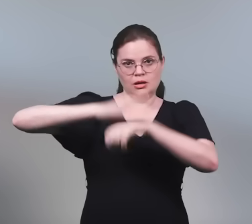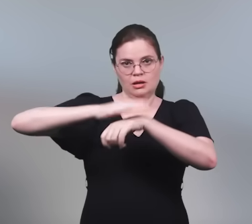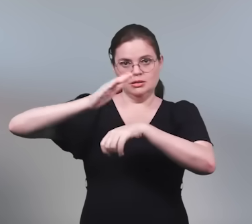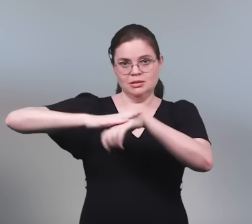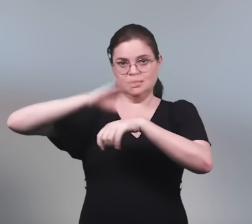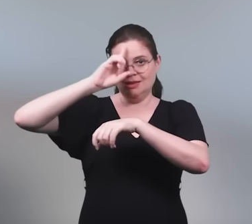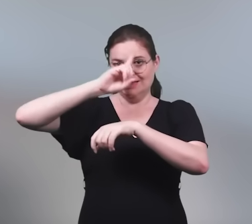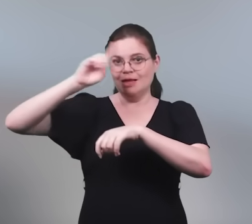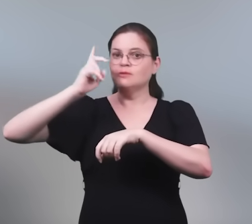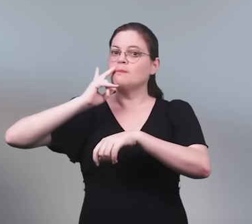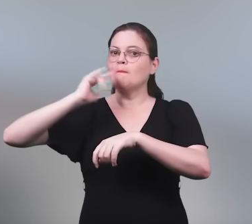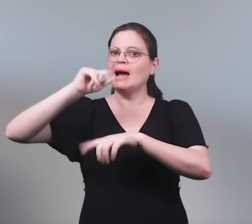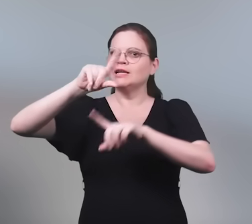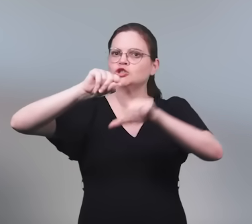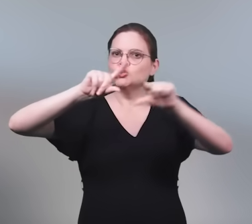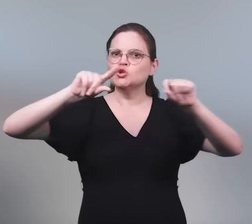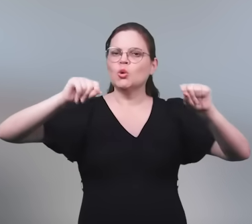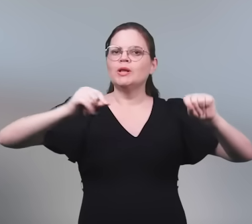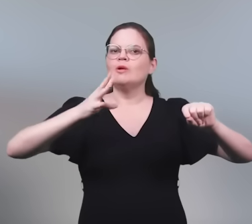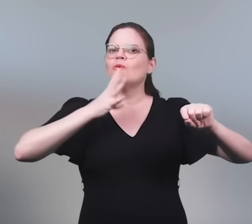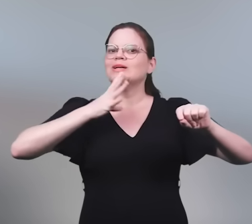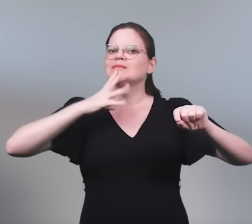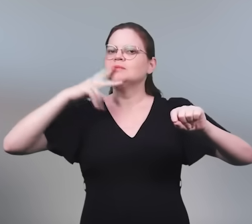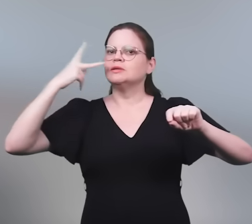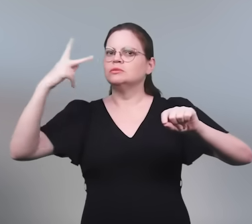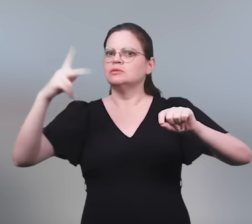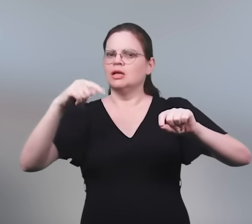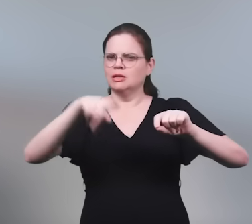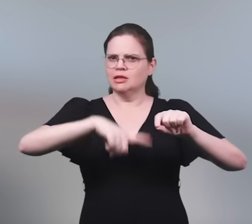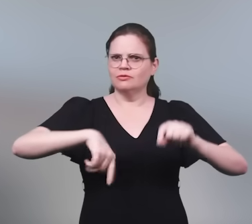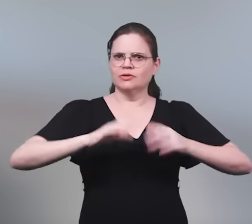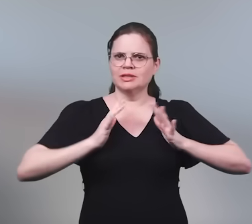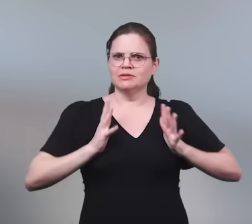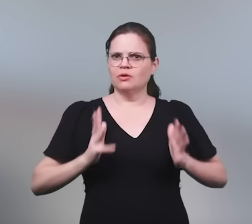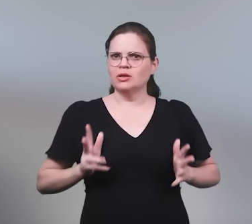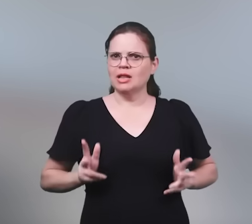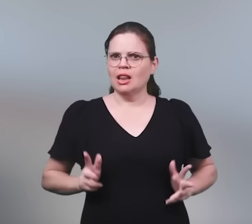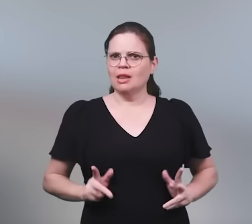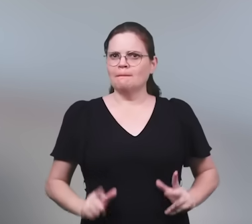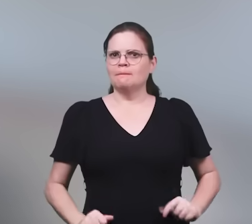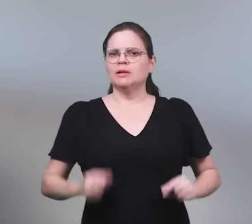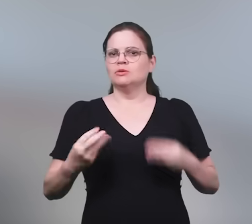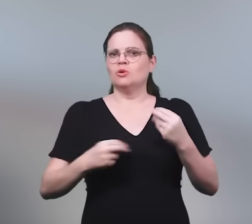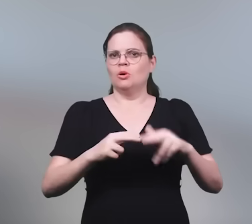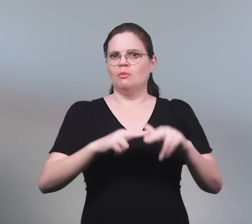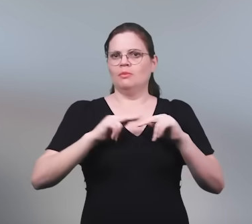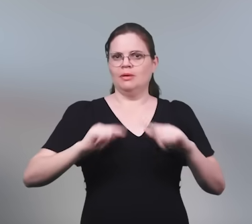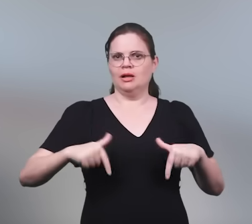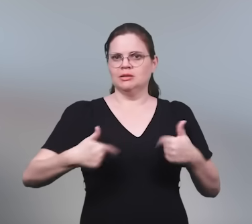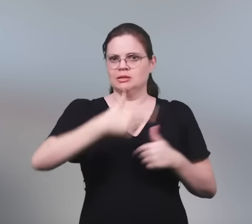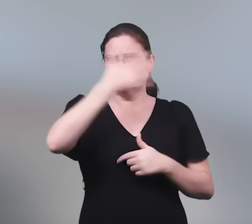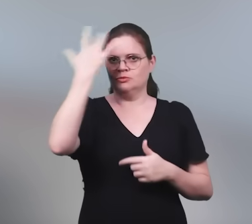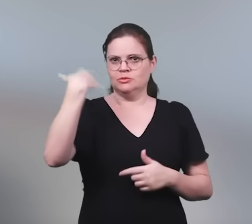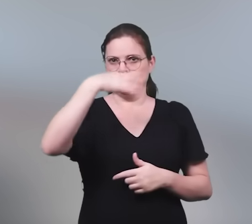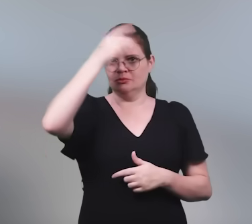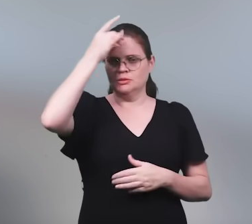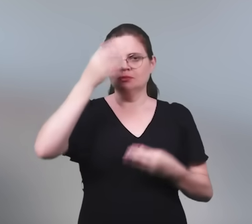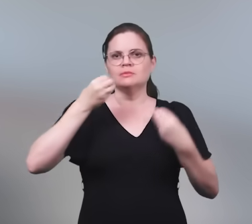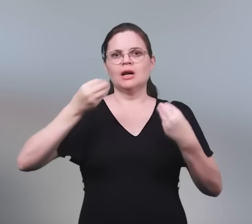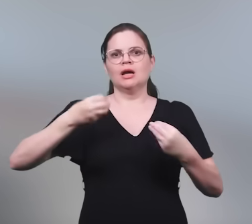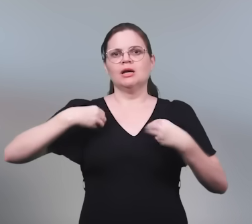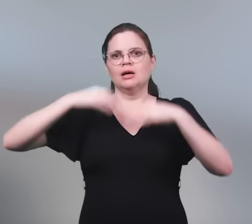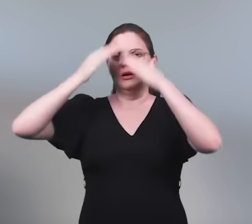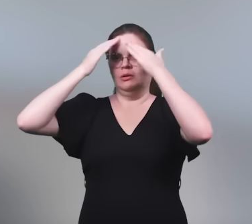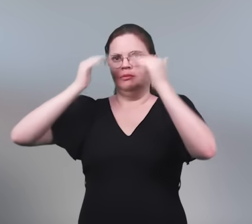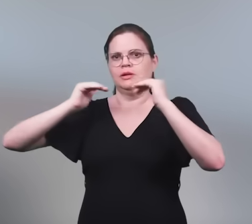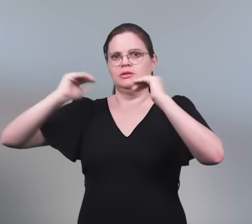a presciência de Deus Pai, em santificação do Espírito Santo, para a obediência